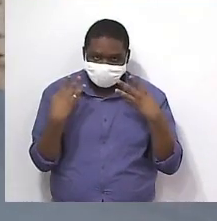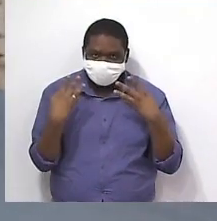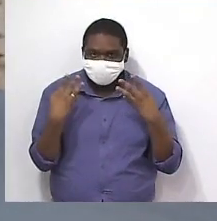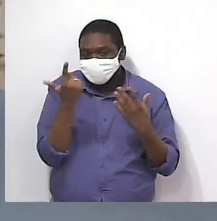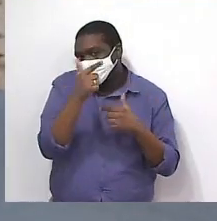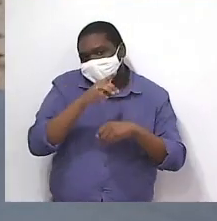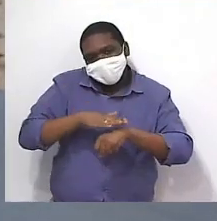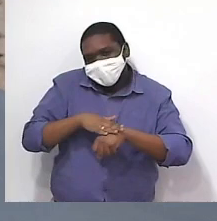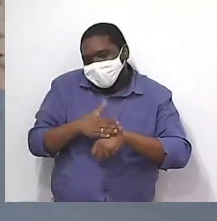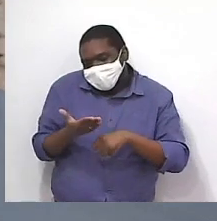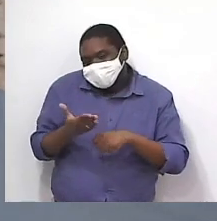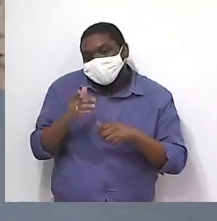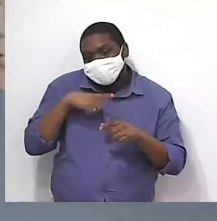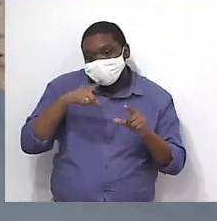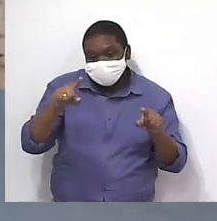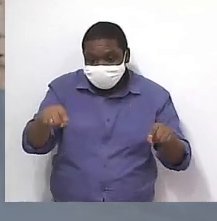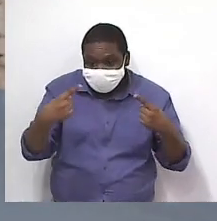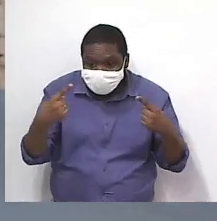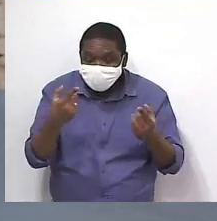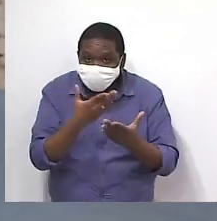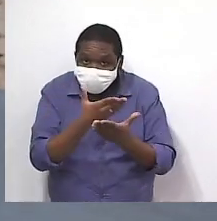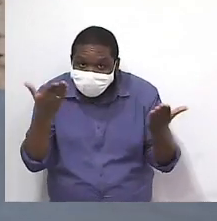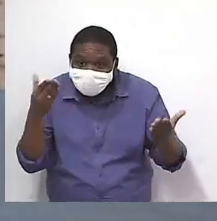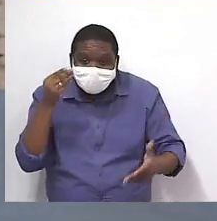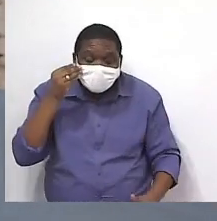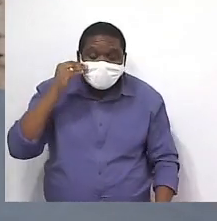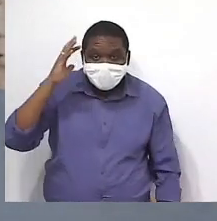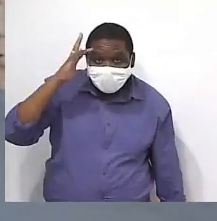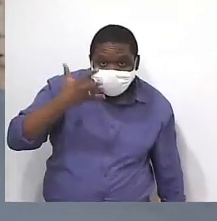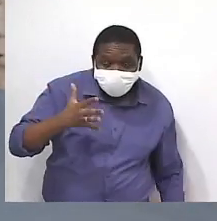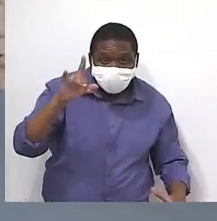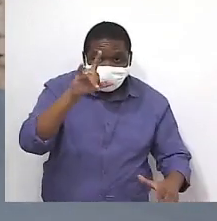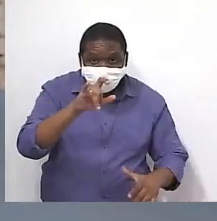Não esquece, tem um desafio para vocês resolverem mandar no